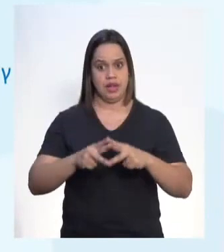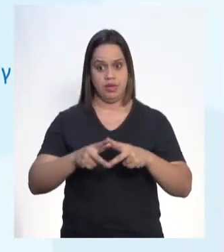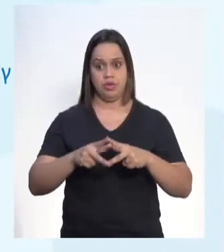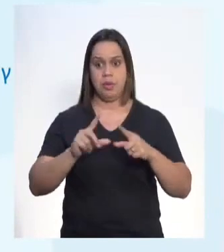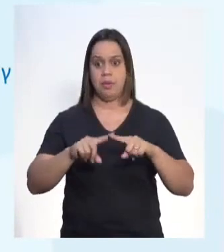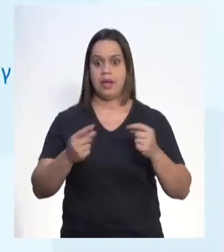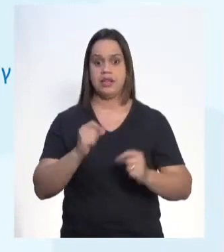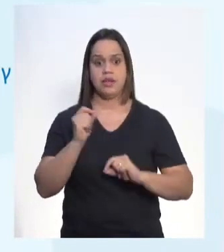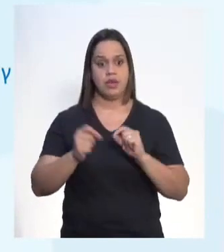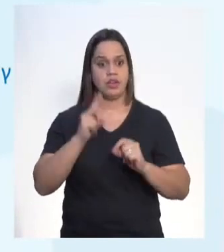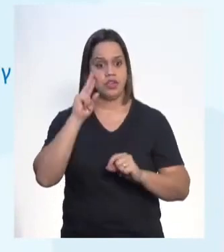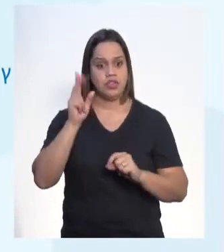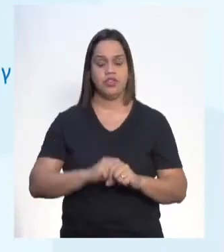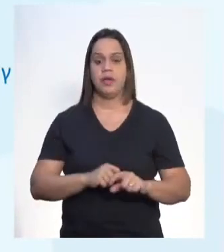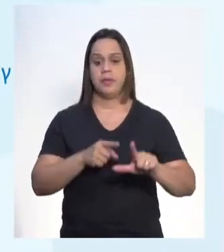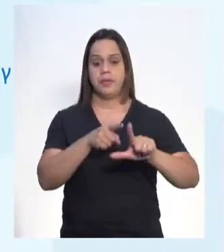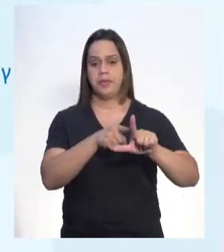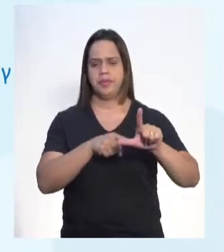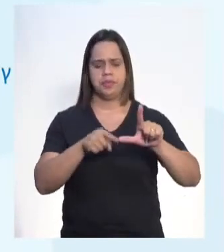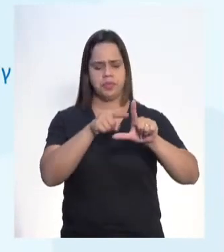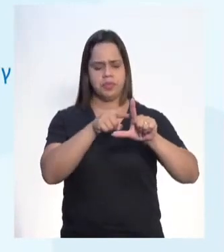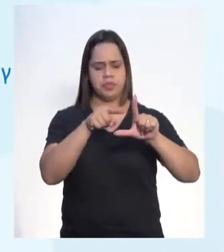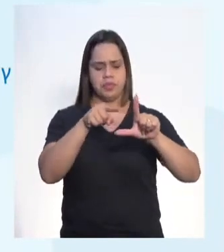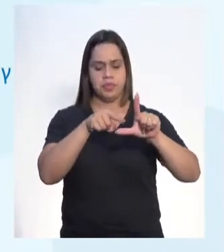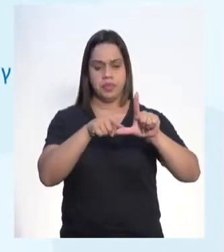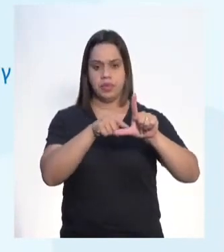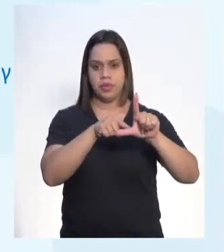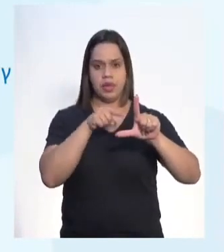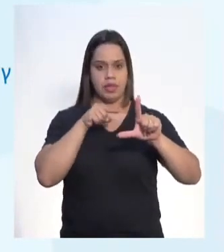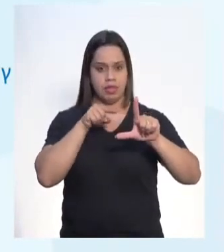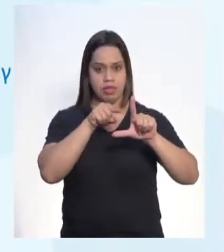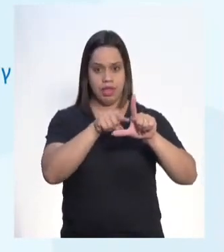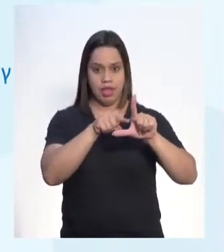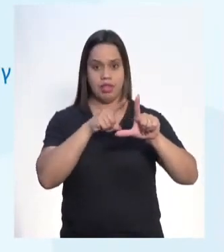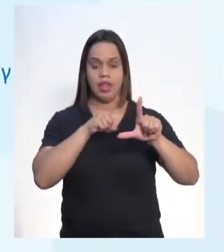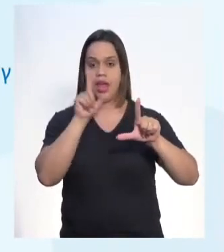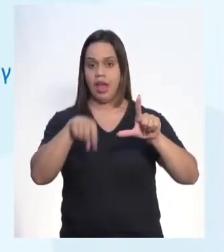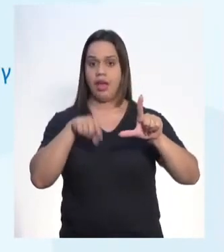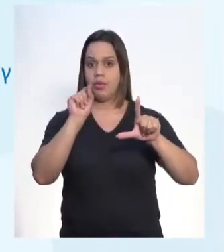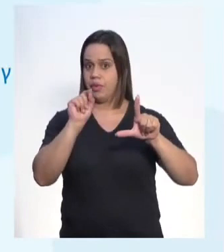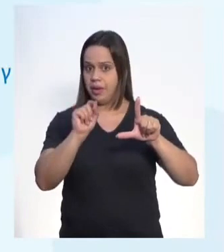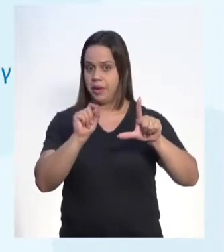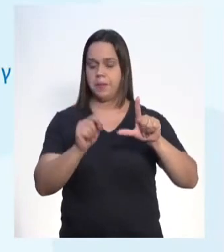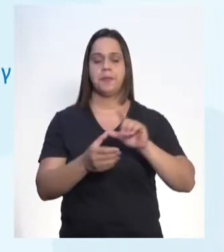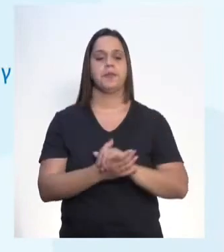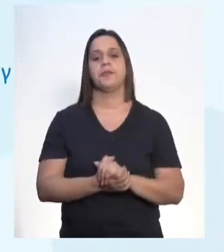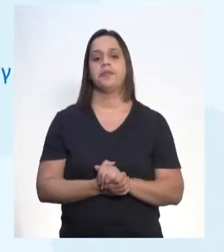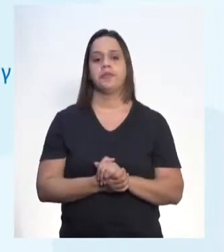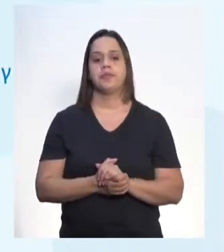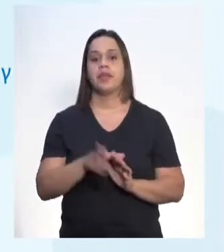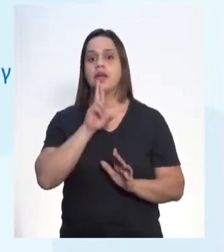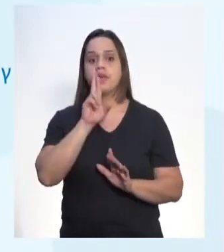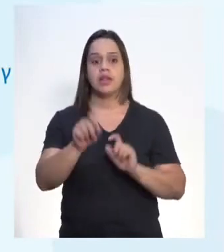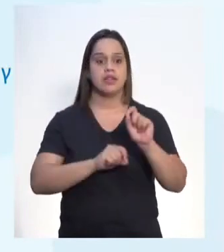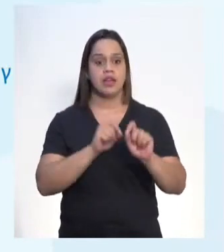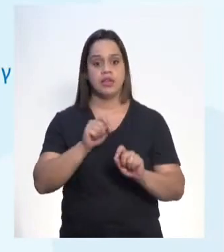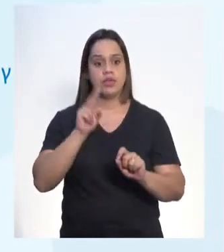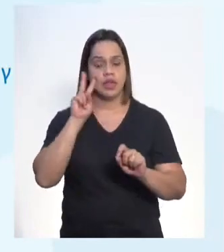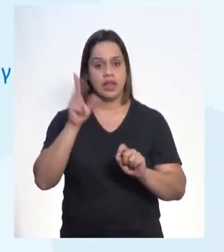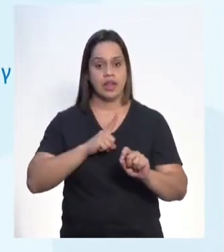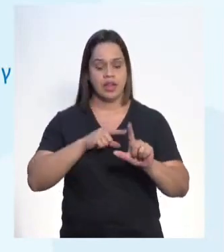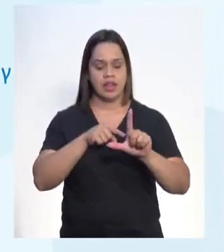este símbolo que é um quadradinho com uma bolinha dentro, representa o ângulo reto, que